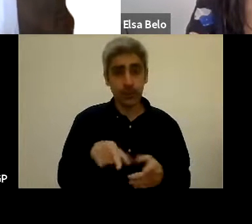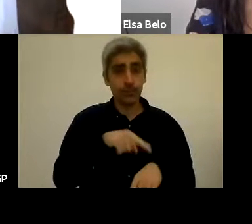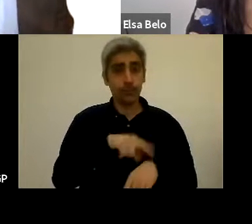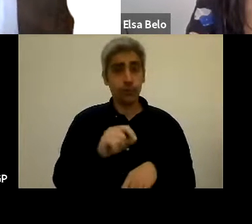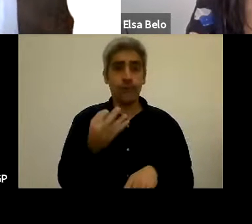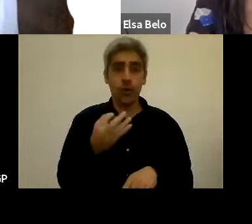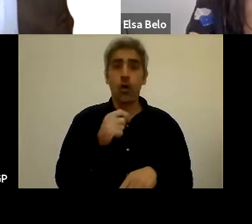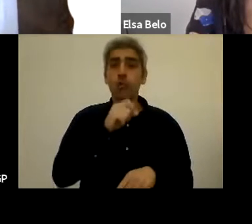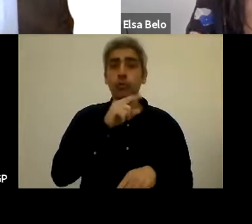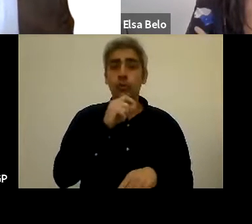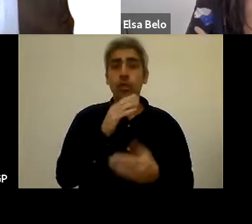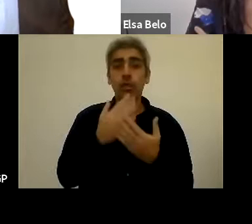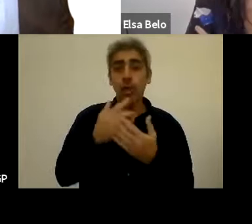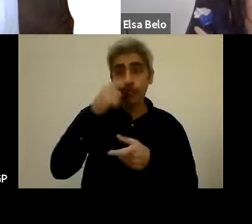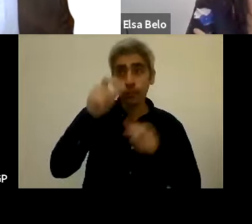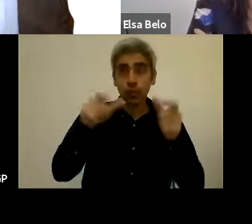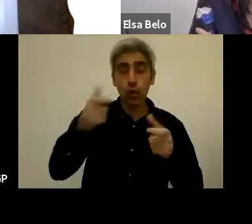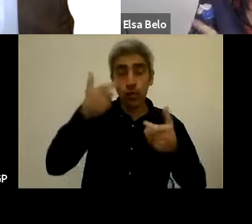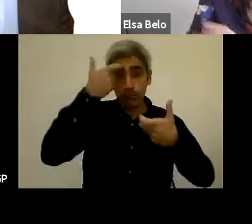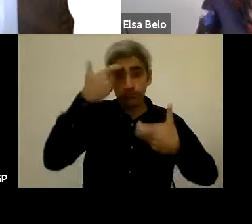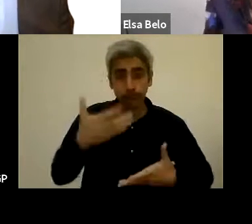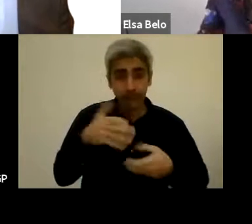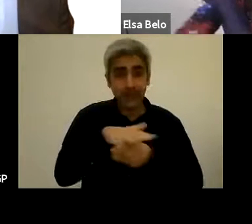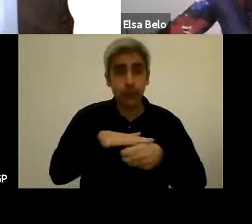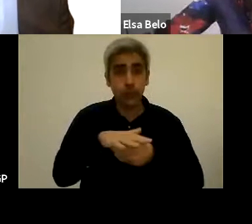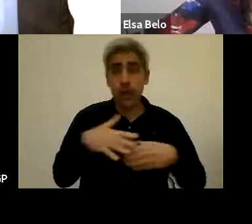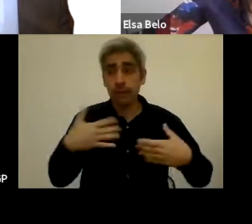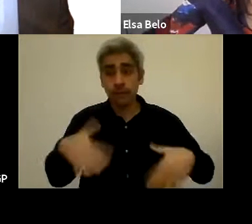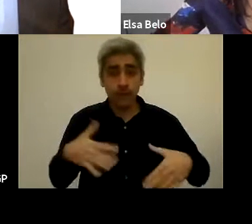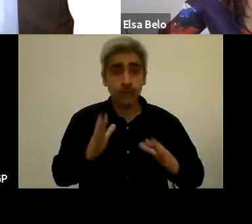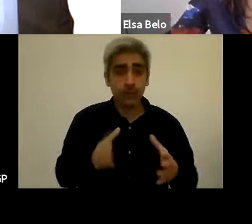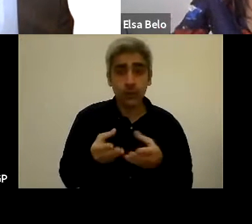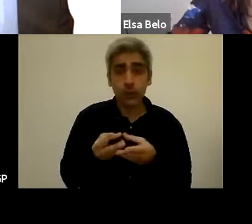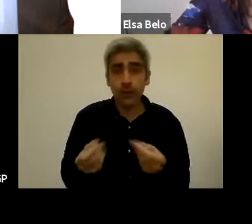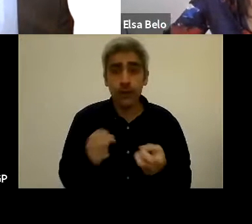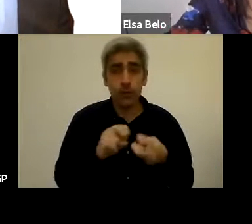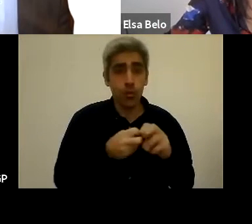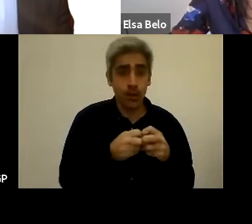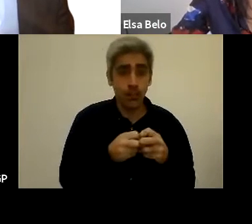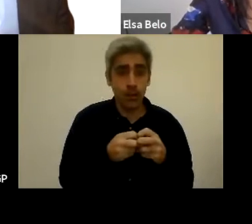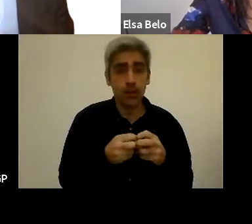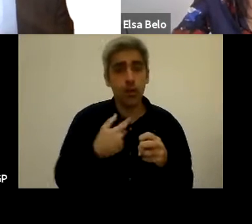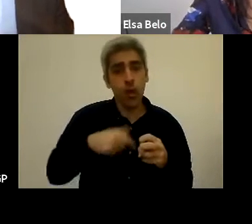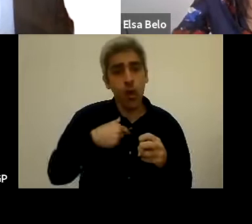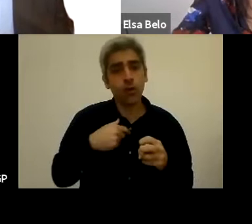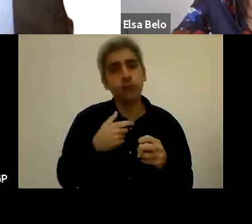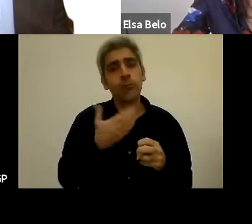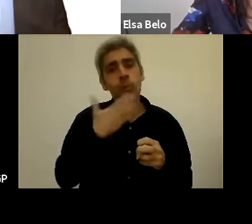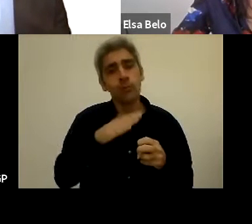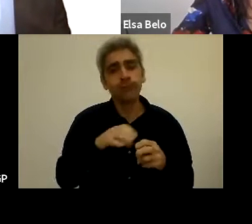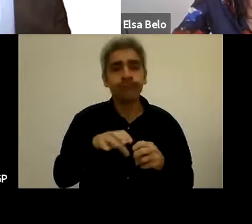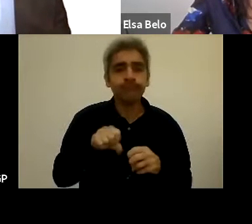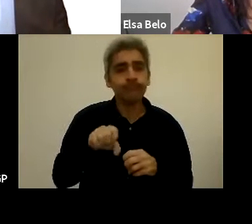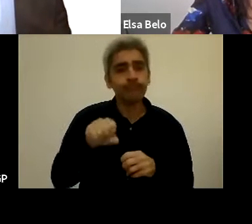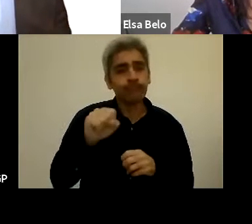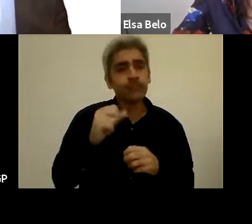para que as pessoas rapidamente se confrontassem com situações que tinham que abordar e resolver problemas, e nós vamos desenvolvendo as competências à medida